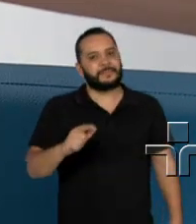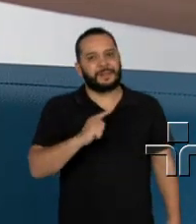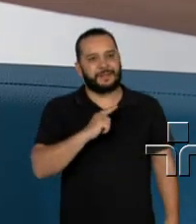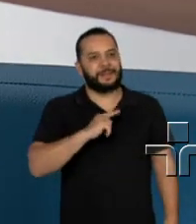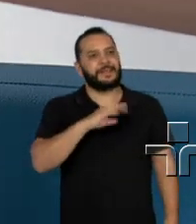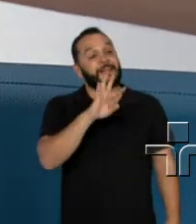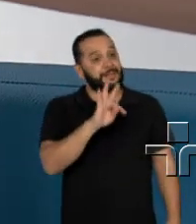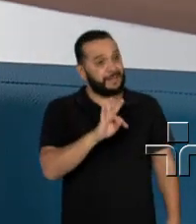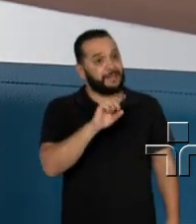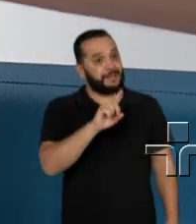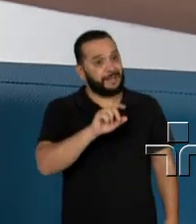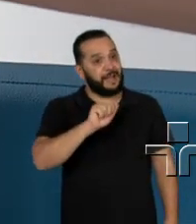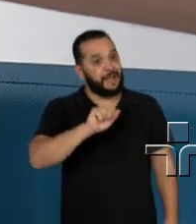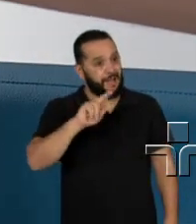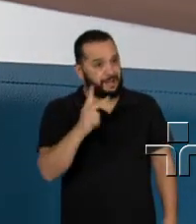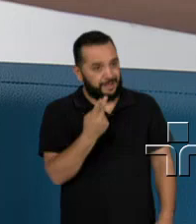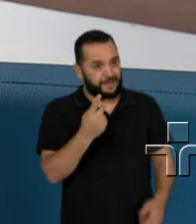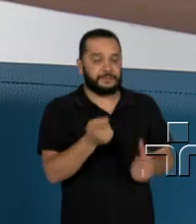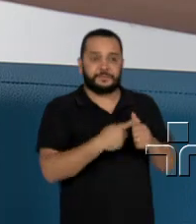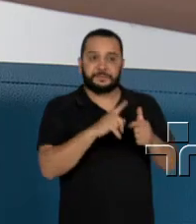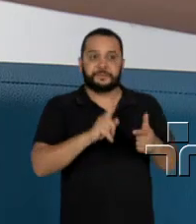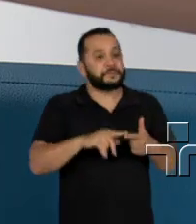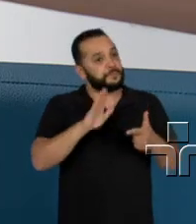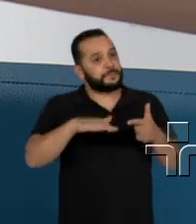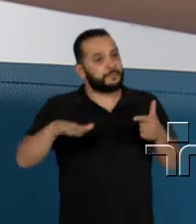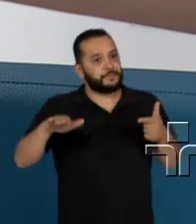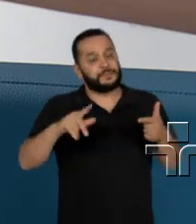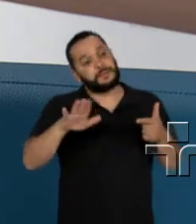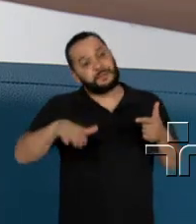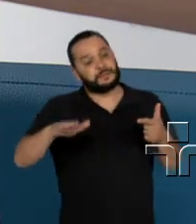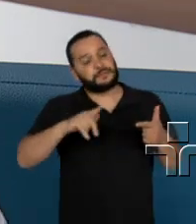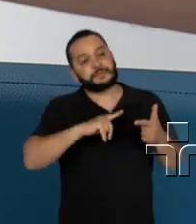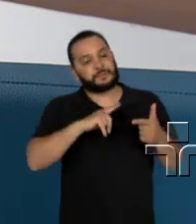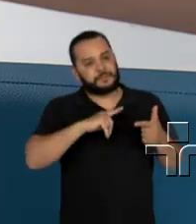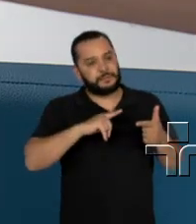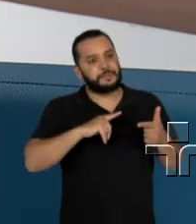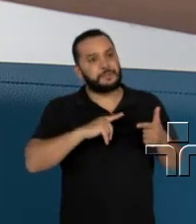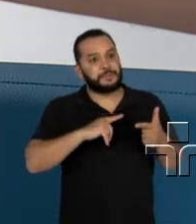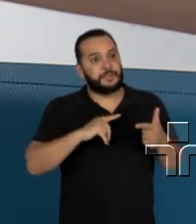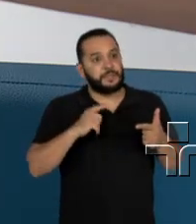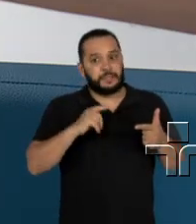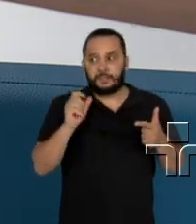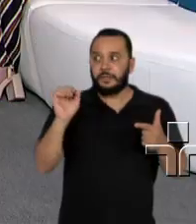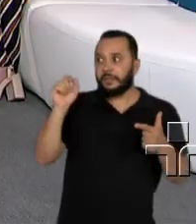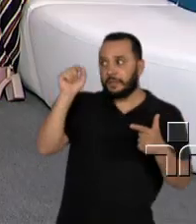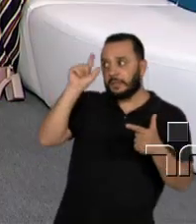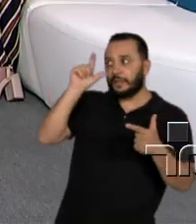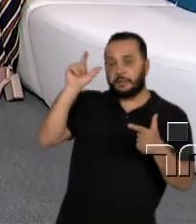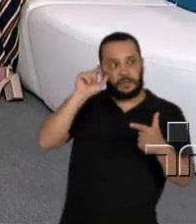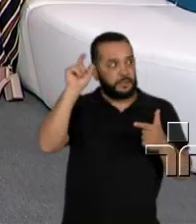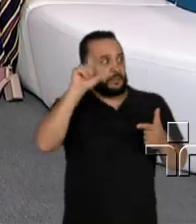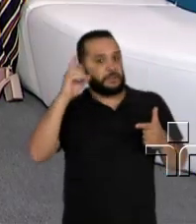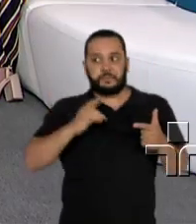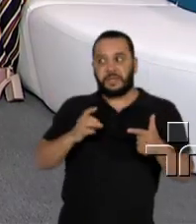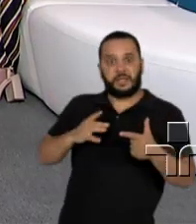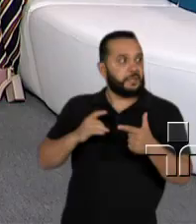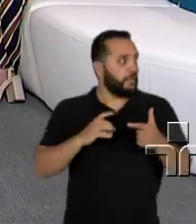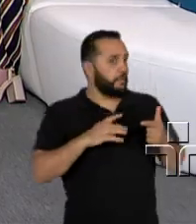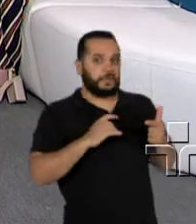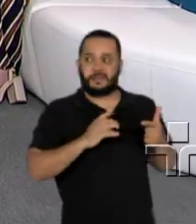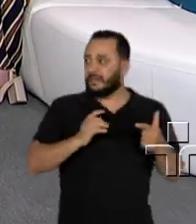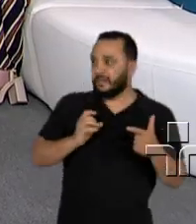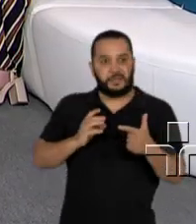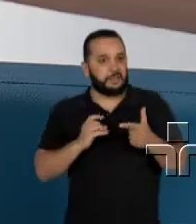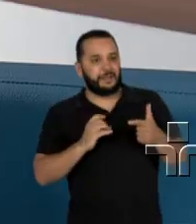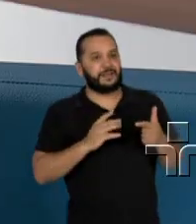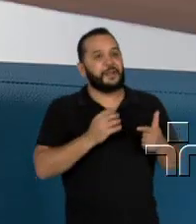ph ou crianças que também muitas vezes têm síndrome do pânico crianças com medo